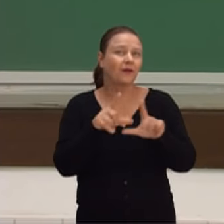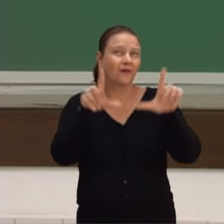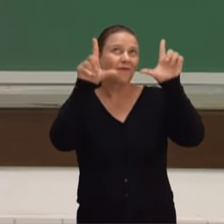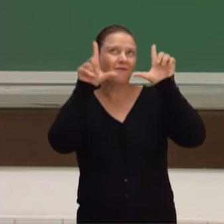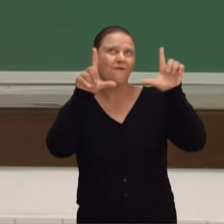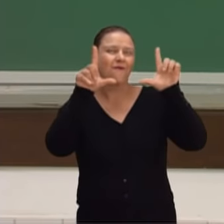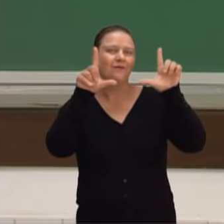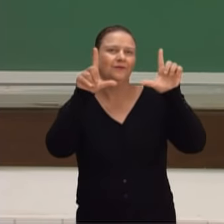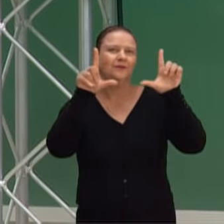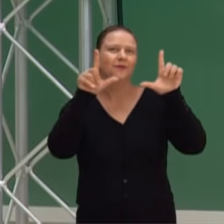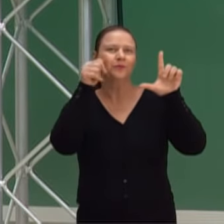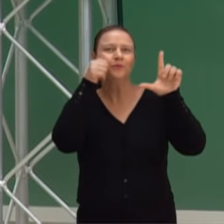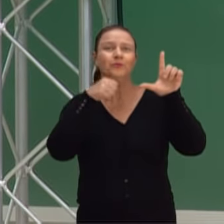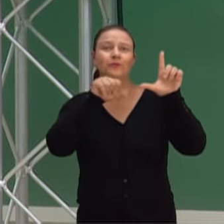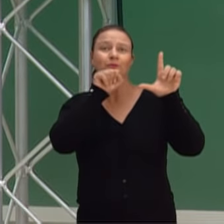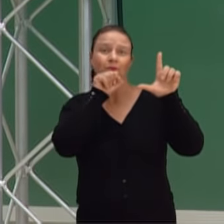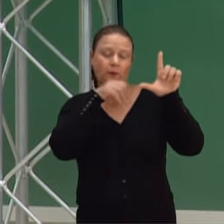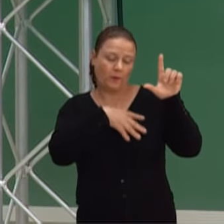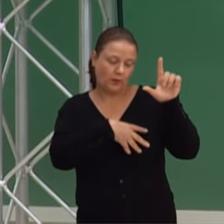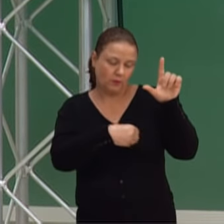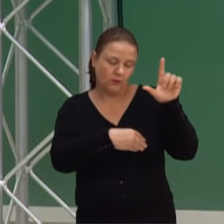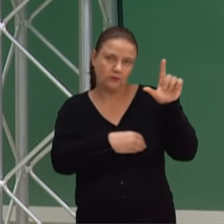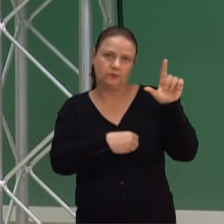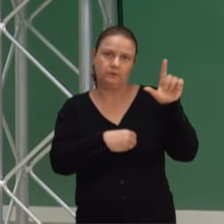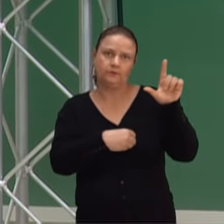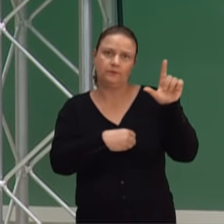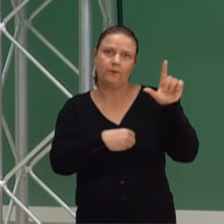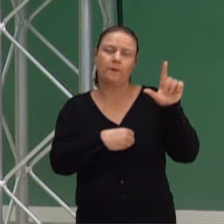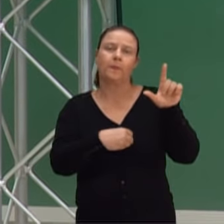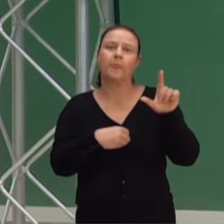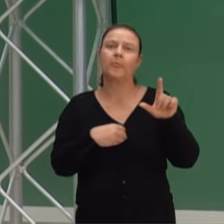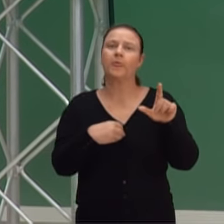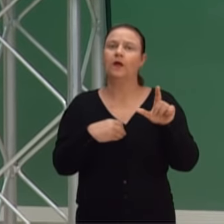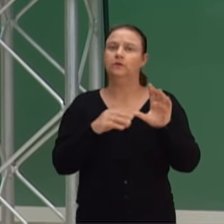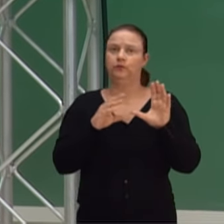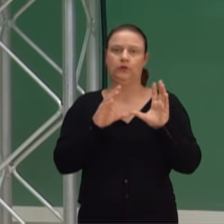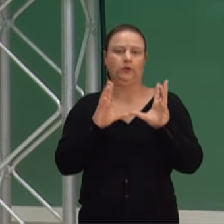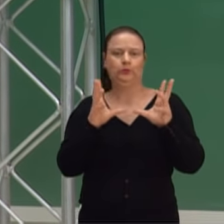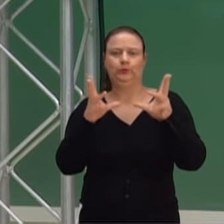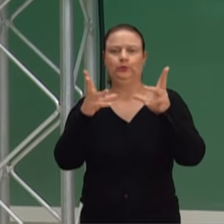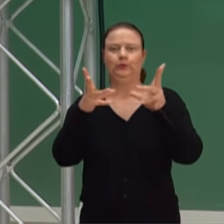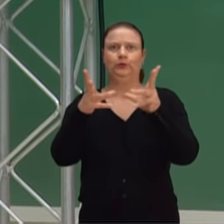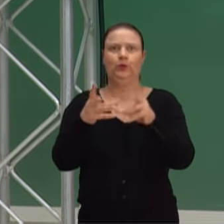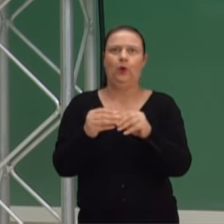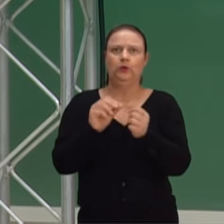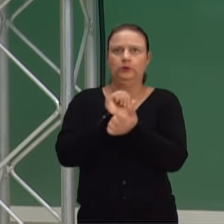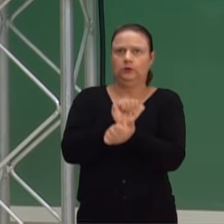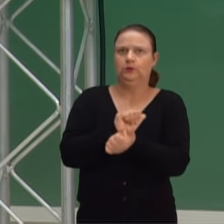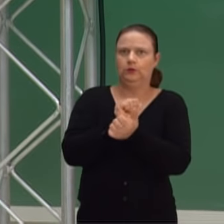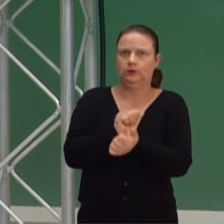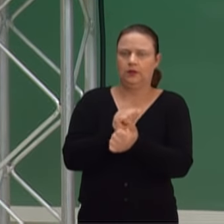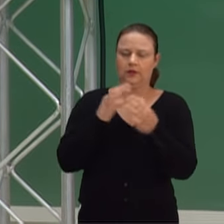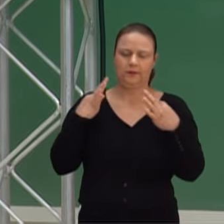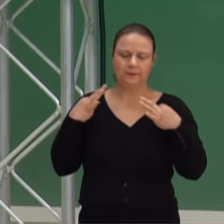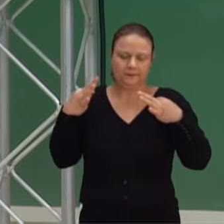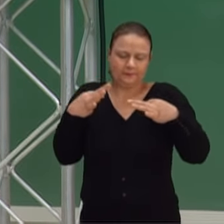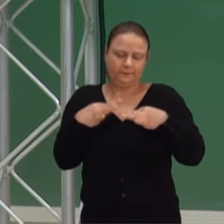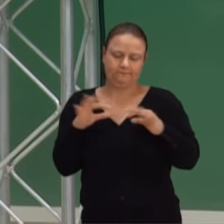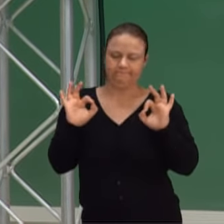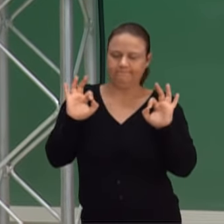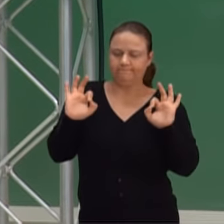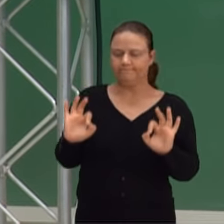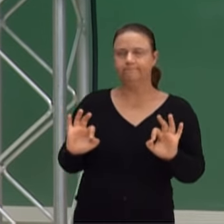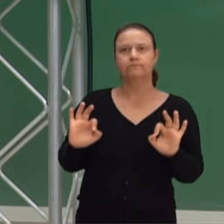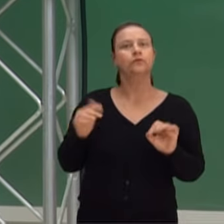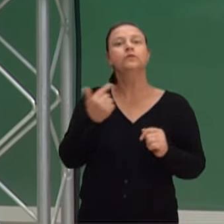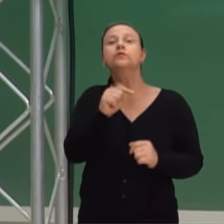vestida. Os escravos domésticos, nem todos tinham aqueles bons panos, aqueles bons tecidos para se vestir. Mas